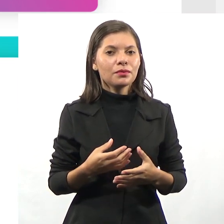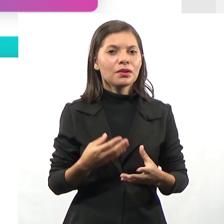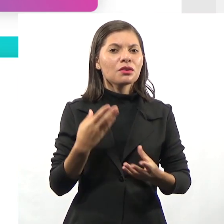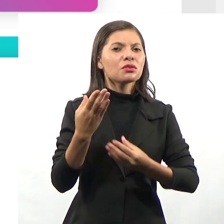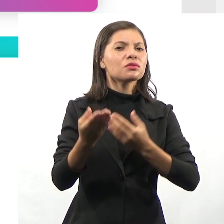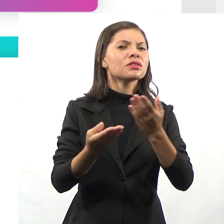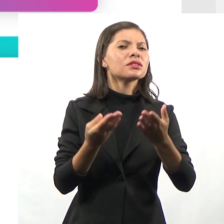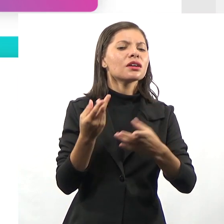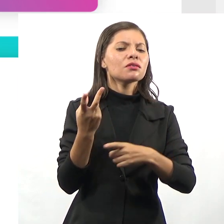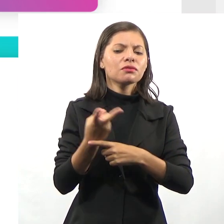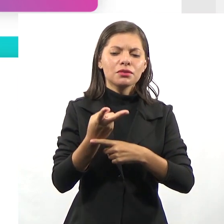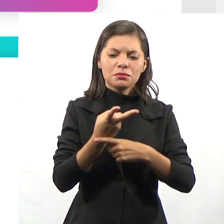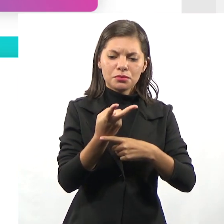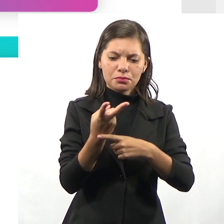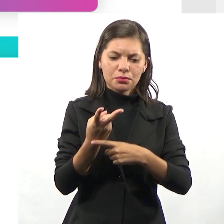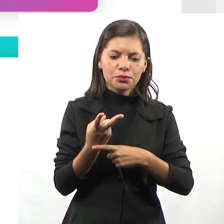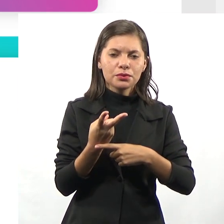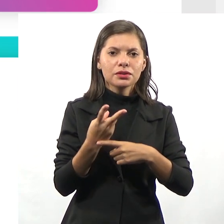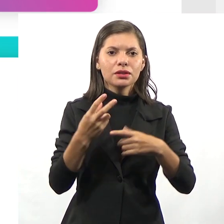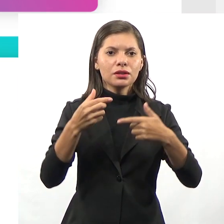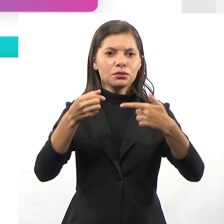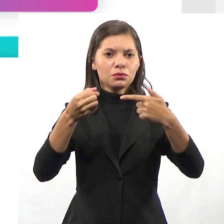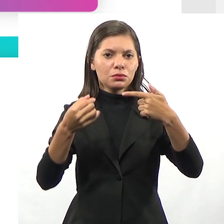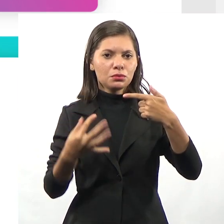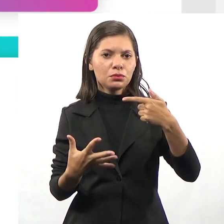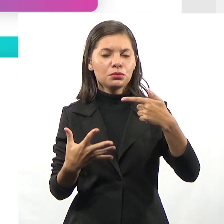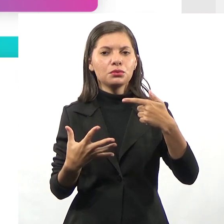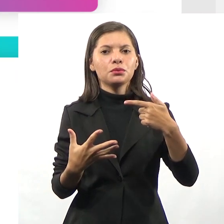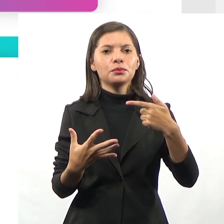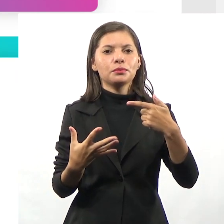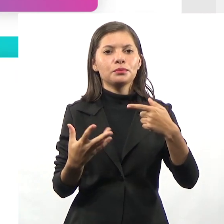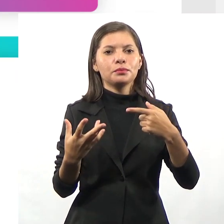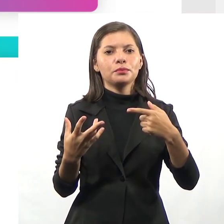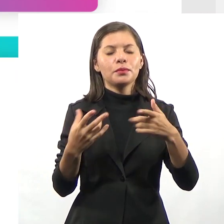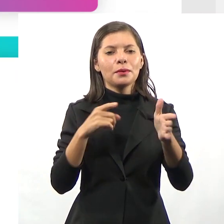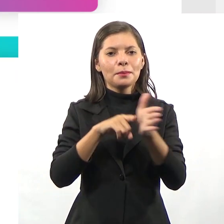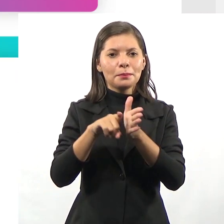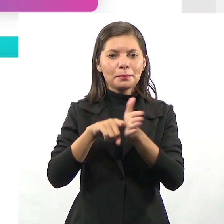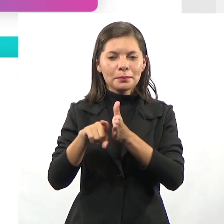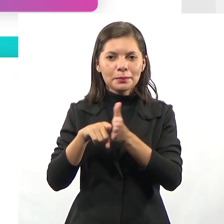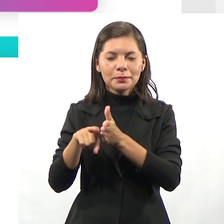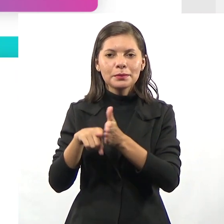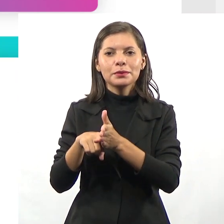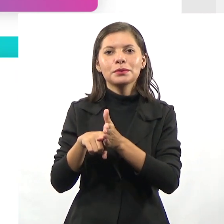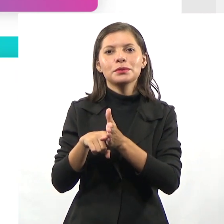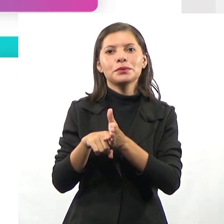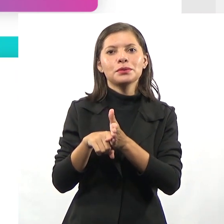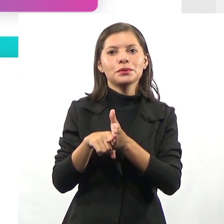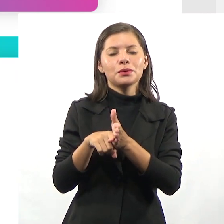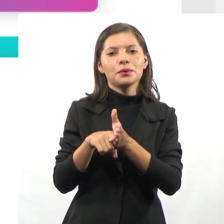Provavelmente quando você fez uma busca no Google, você pesquisou por determinado livro ou por determinado conceito,